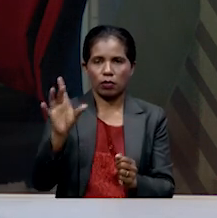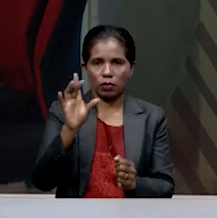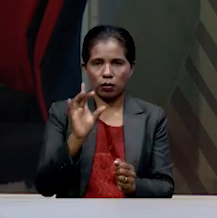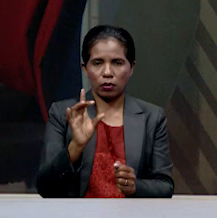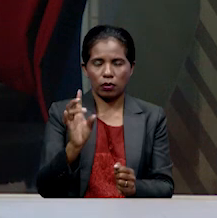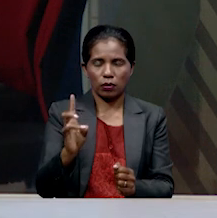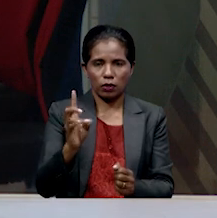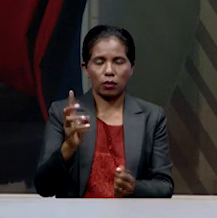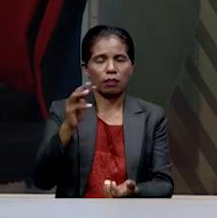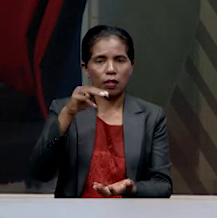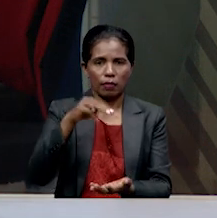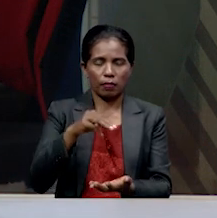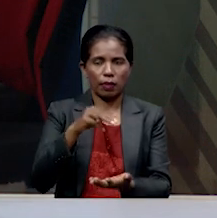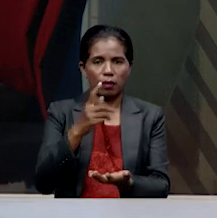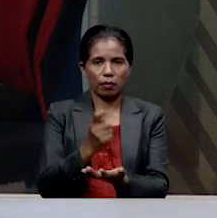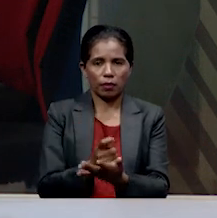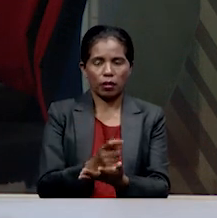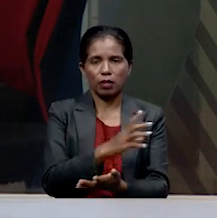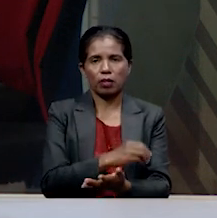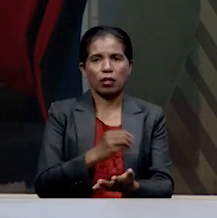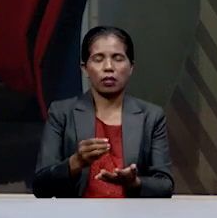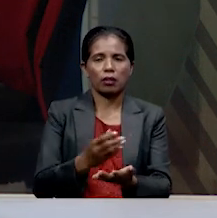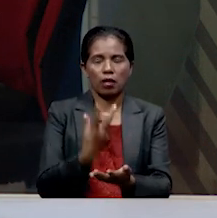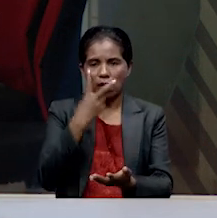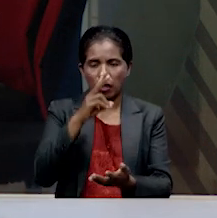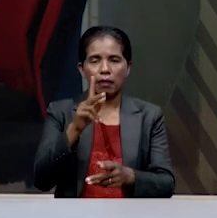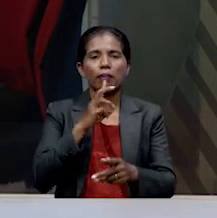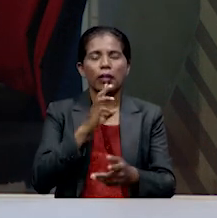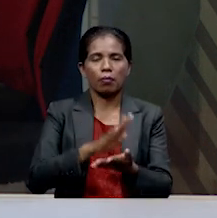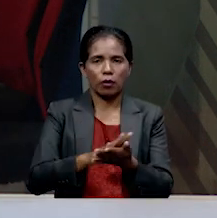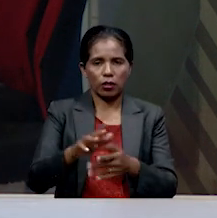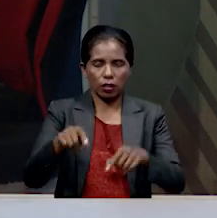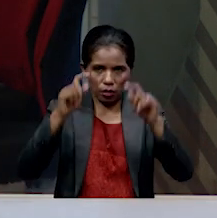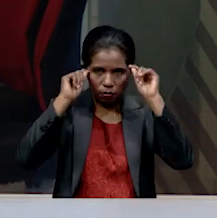tocar a canalização de moche da comunidade e a território nacional.